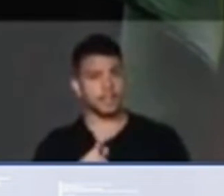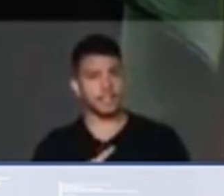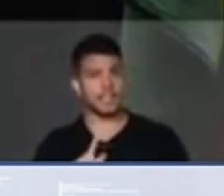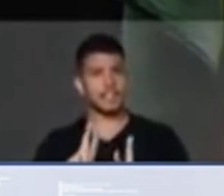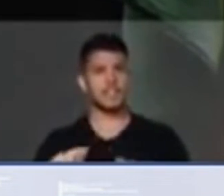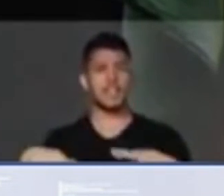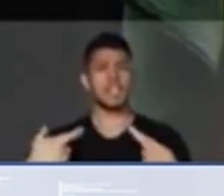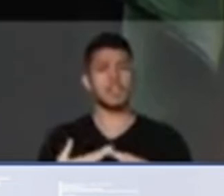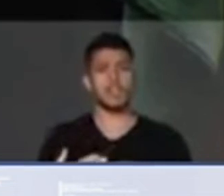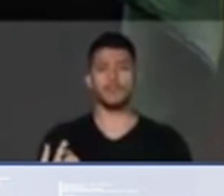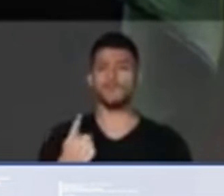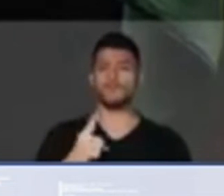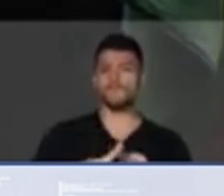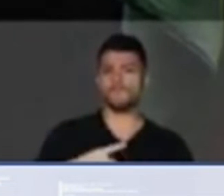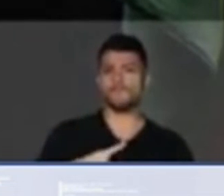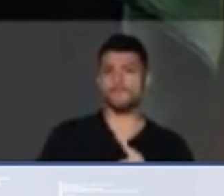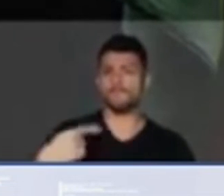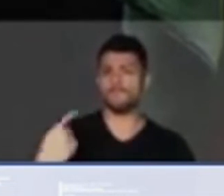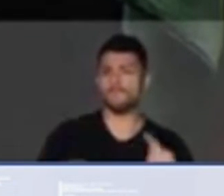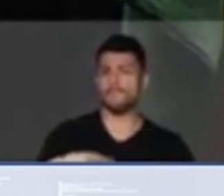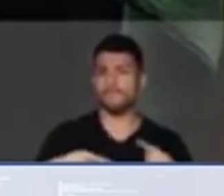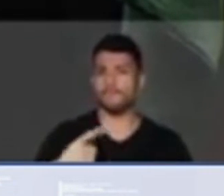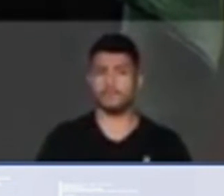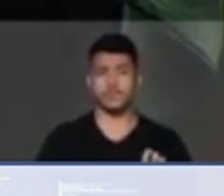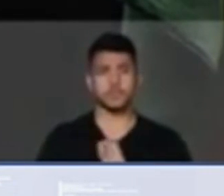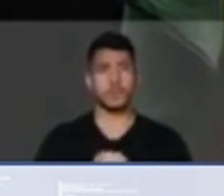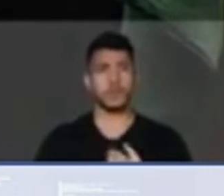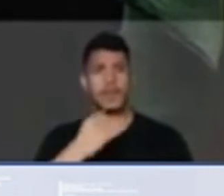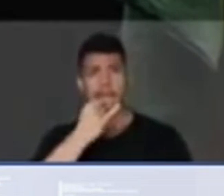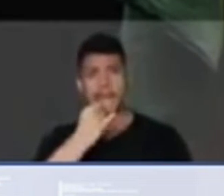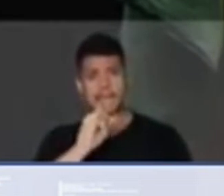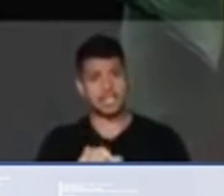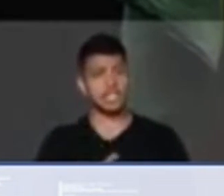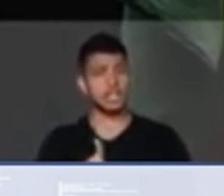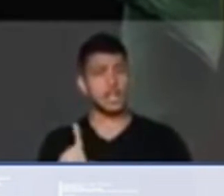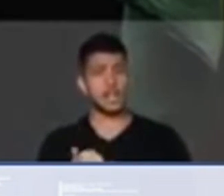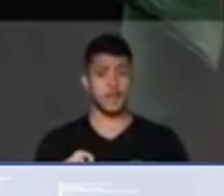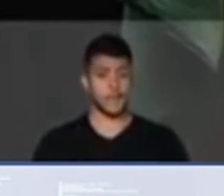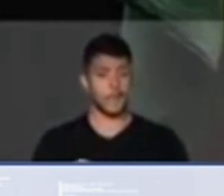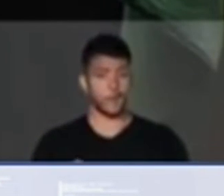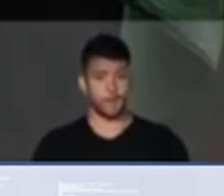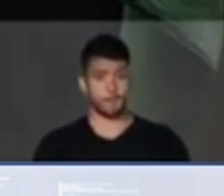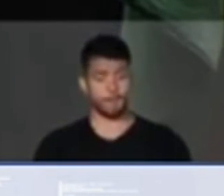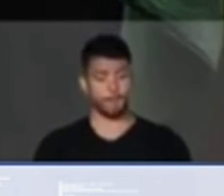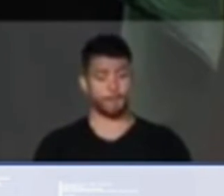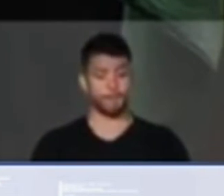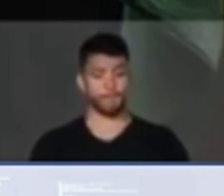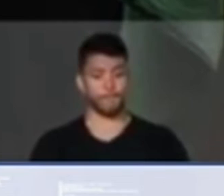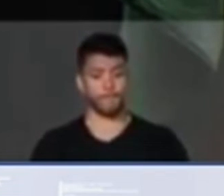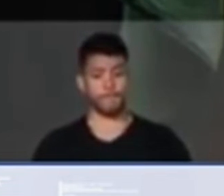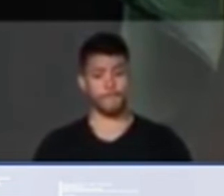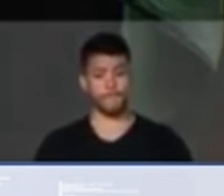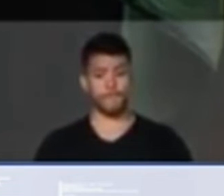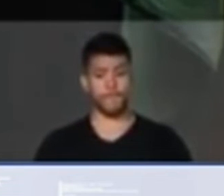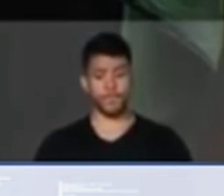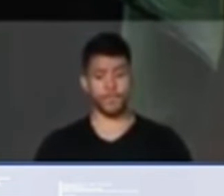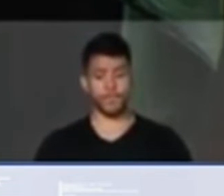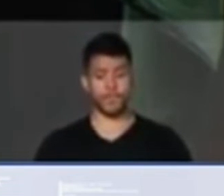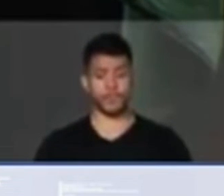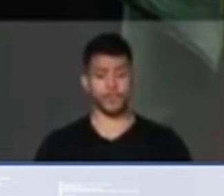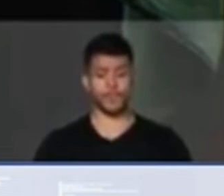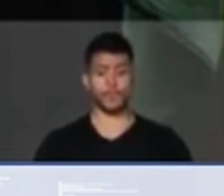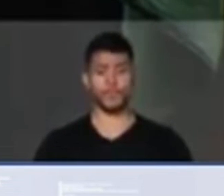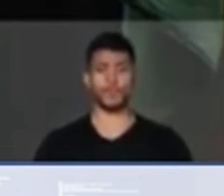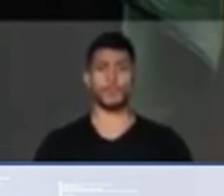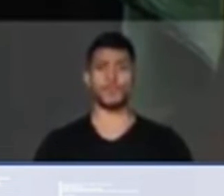fazer negociação de energia de Itaipu. Isso é grave, é gravíssimo, porque coloca mais uma vez